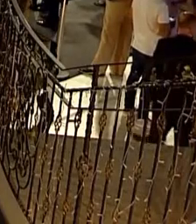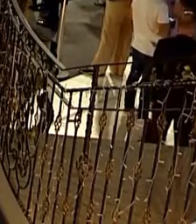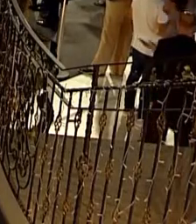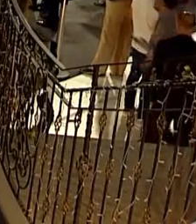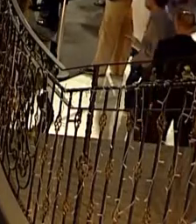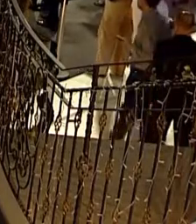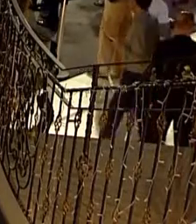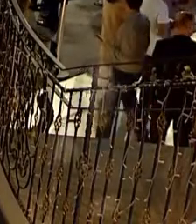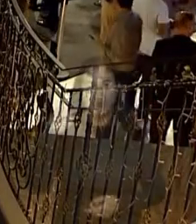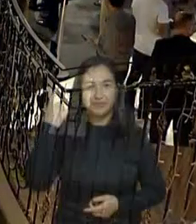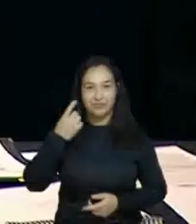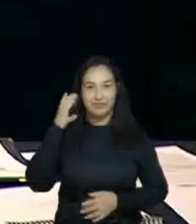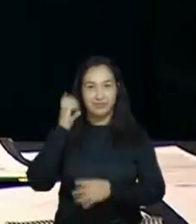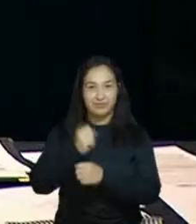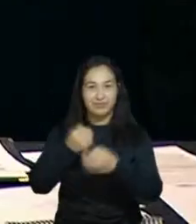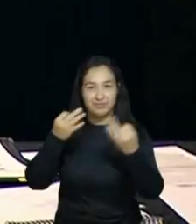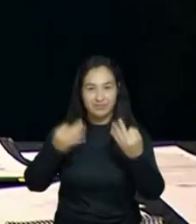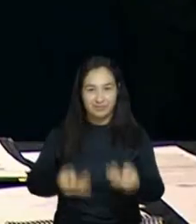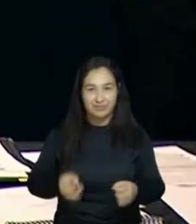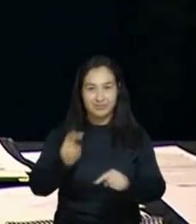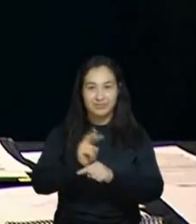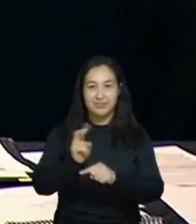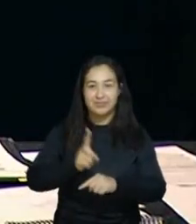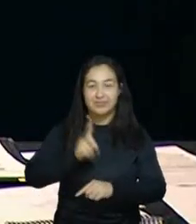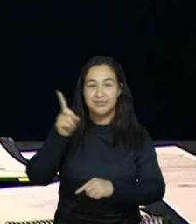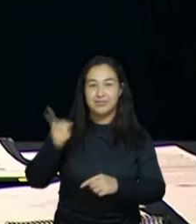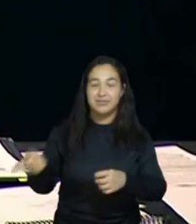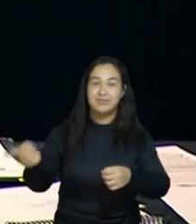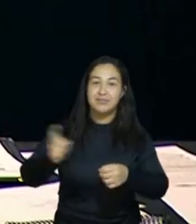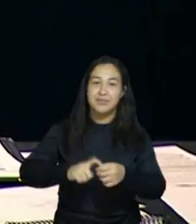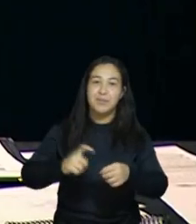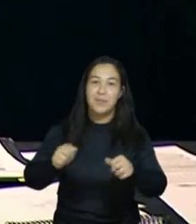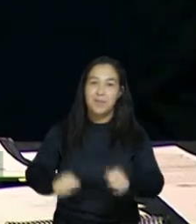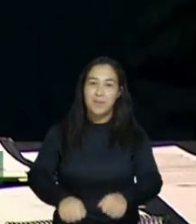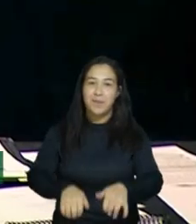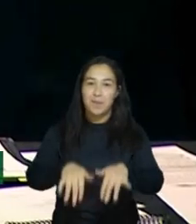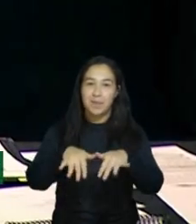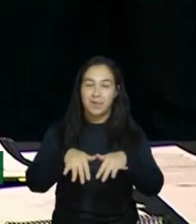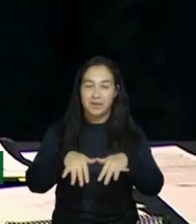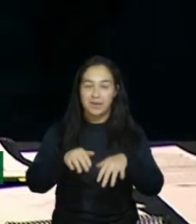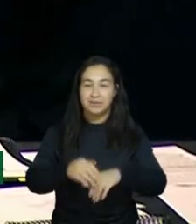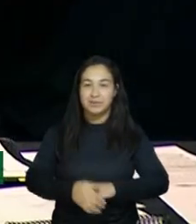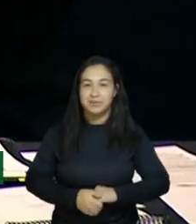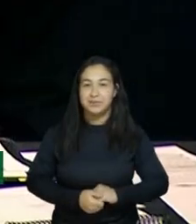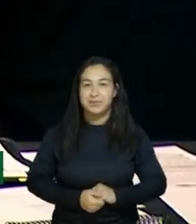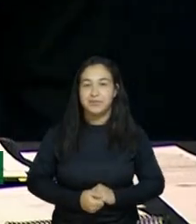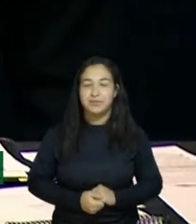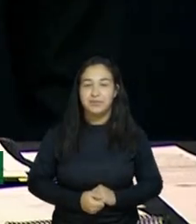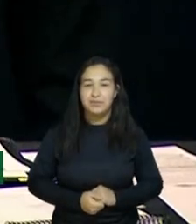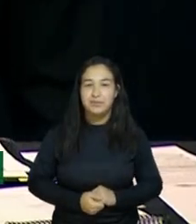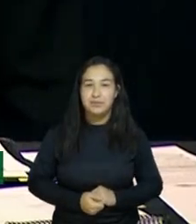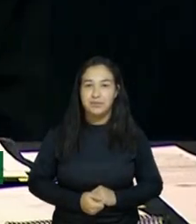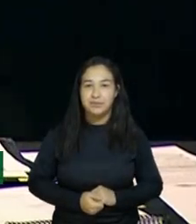Havendo quórum regimental e sob a proteção de Deus, declaro aberta a presente sessão extraordinária.